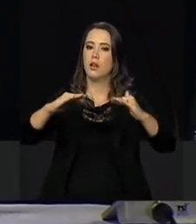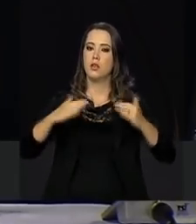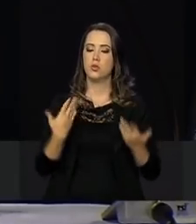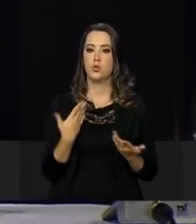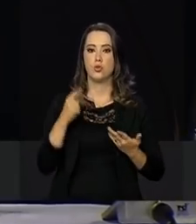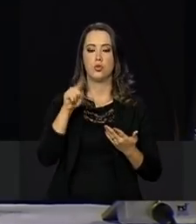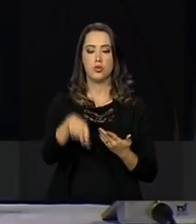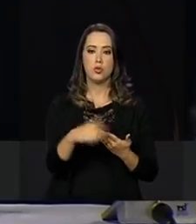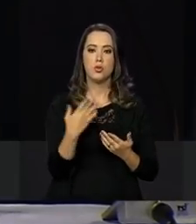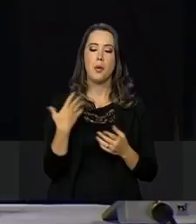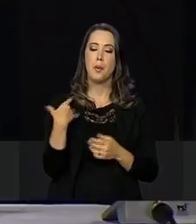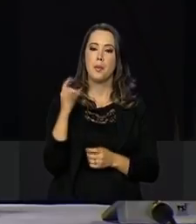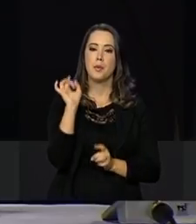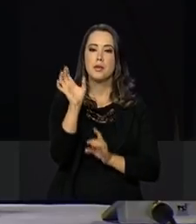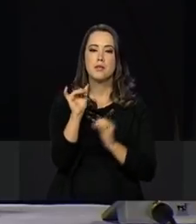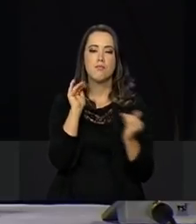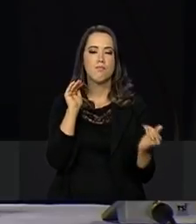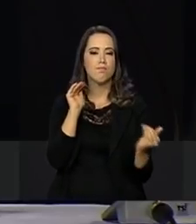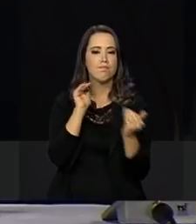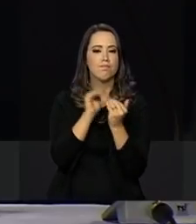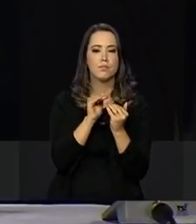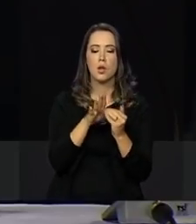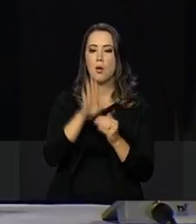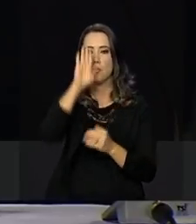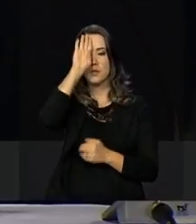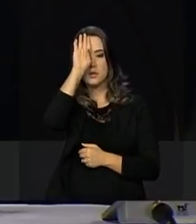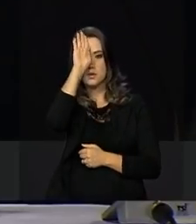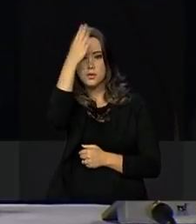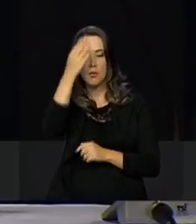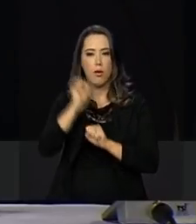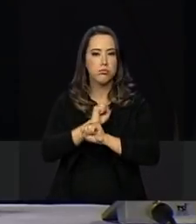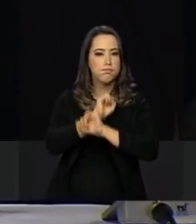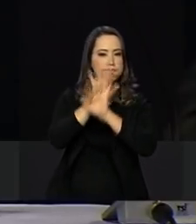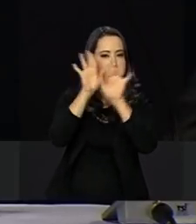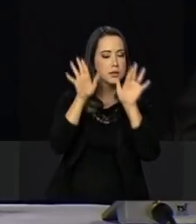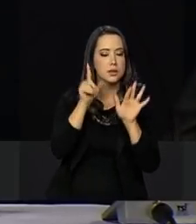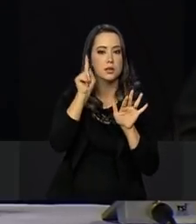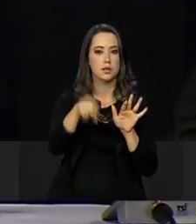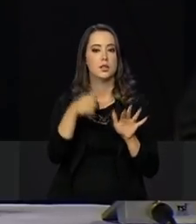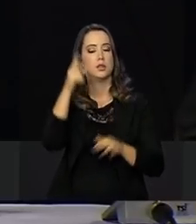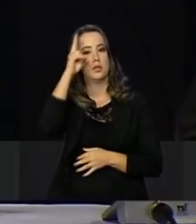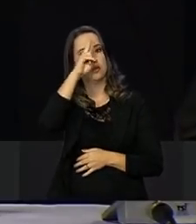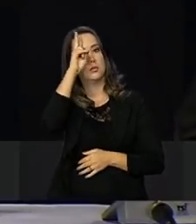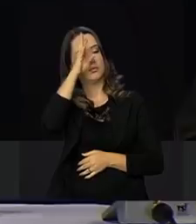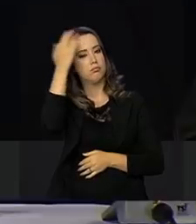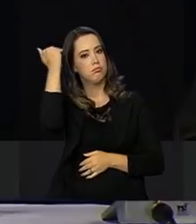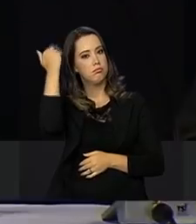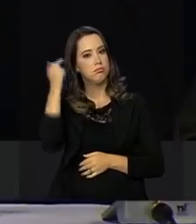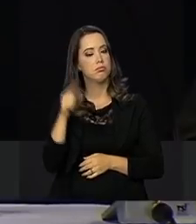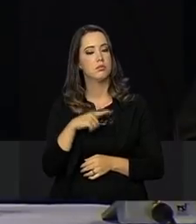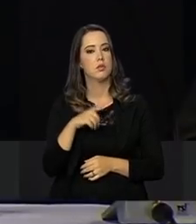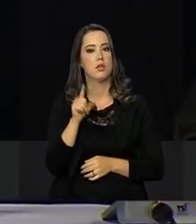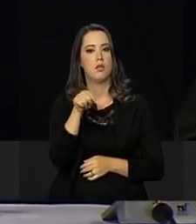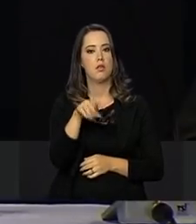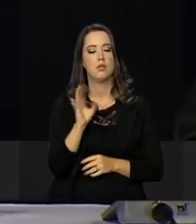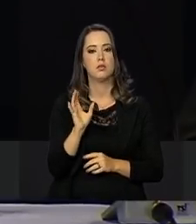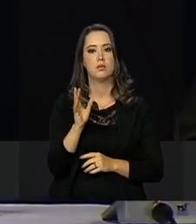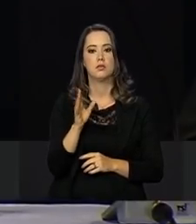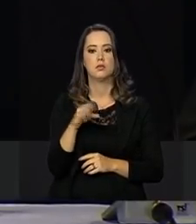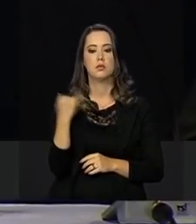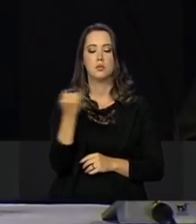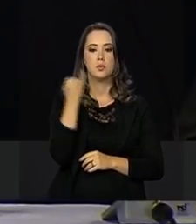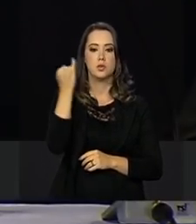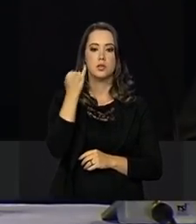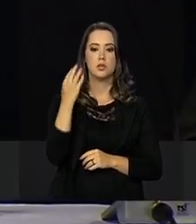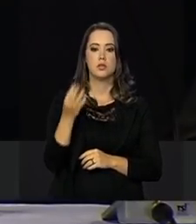vista especialmente o princípio da transparência. E eu me recordo que a inspiração desta